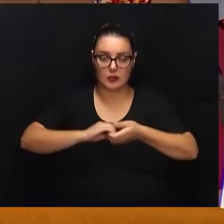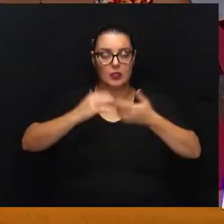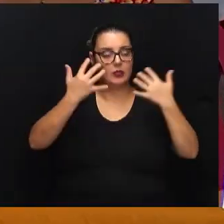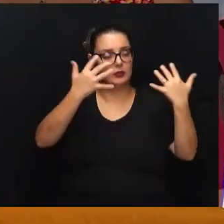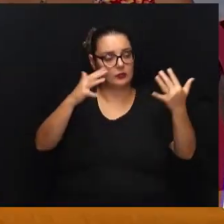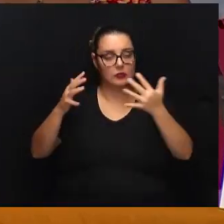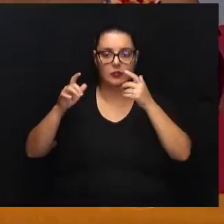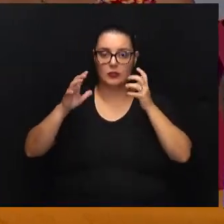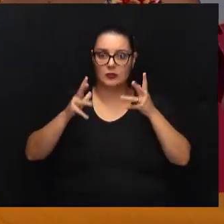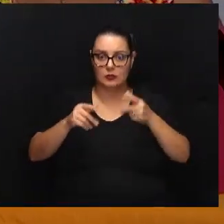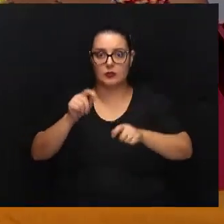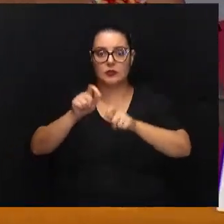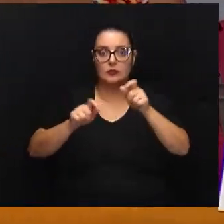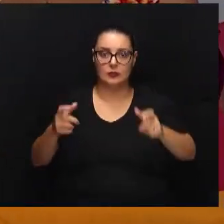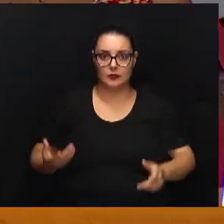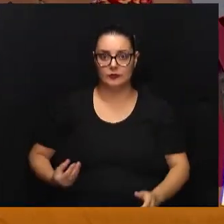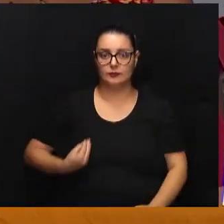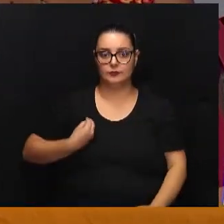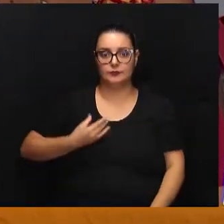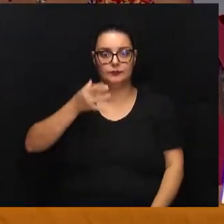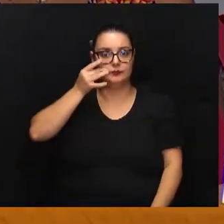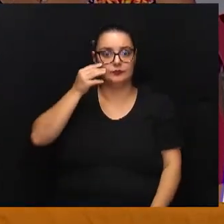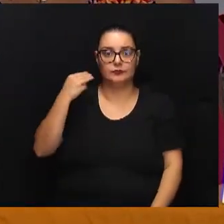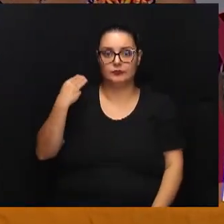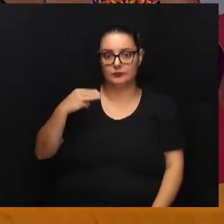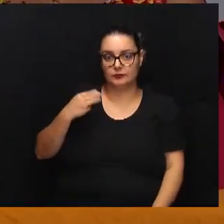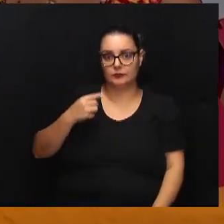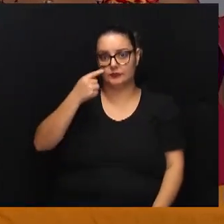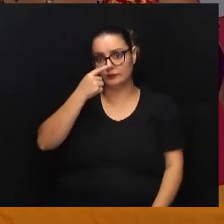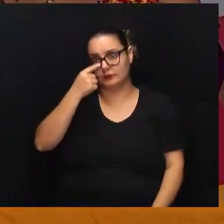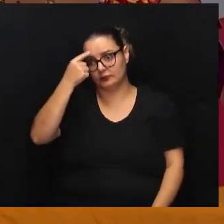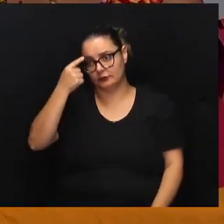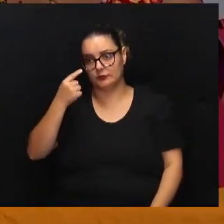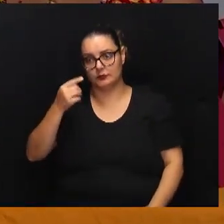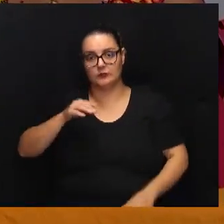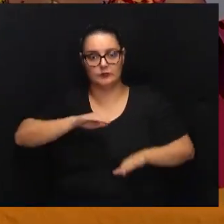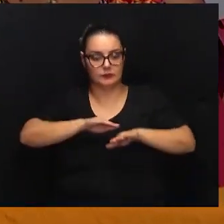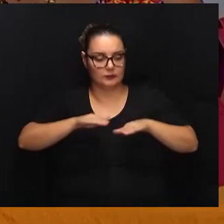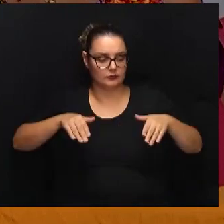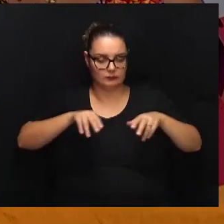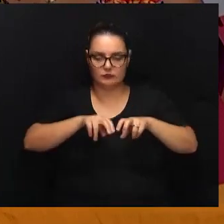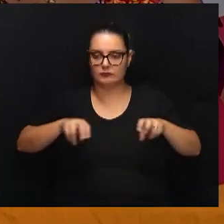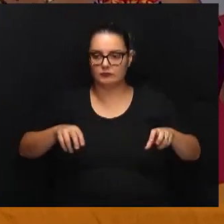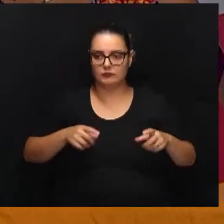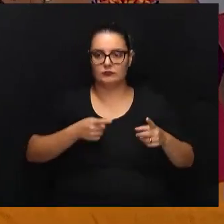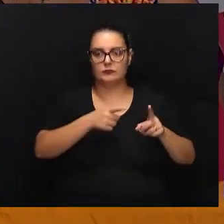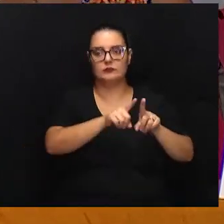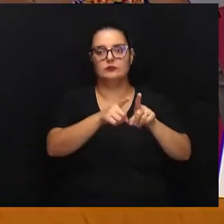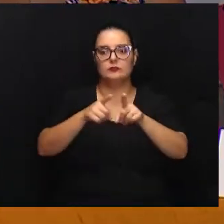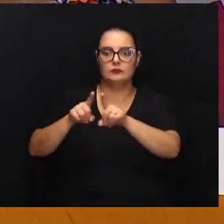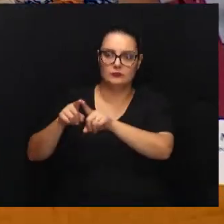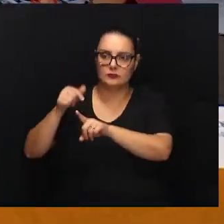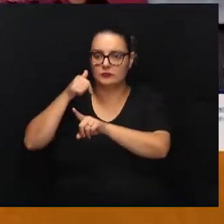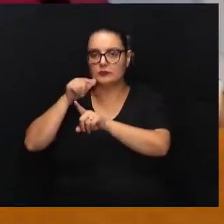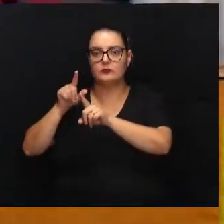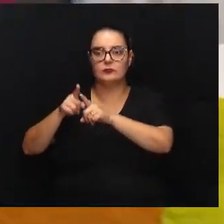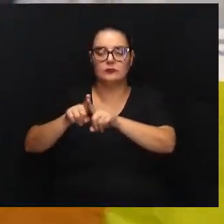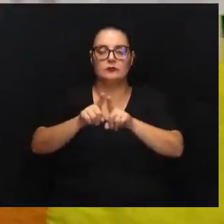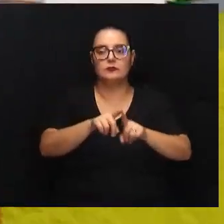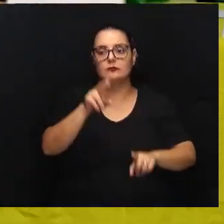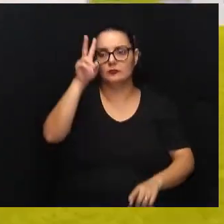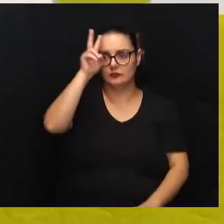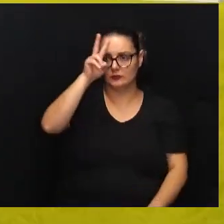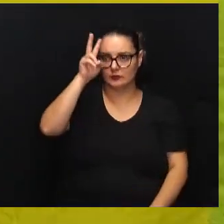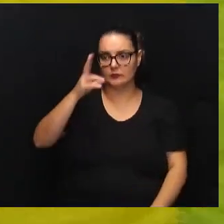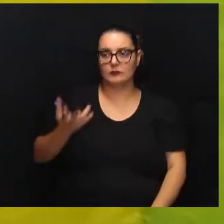Então, queria mais uma vez saudar a todas as pessoas, aqui a Mari, a Paola, essa mesa aqui de